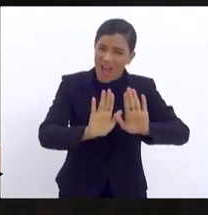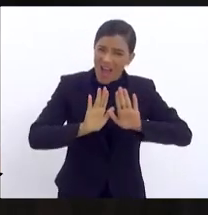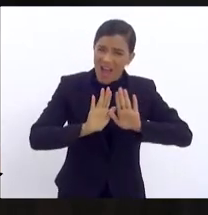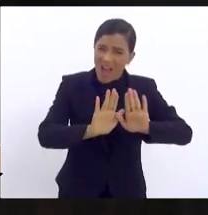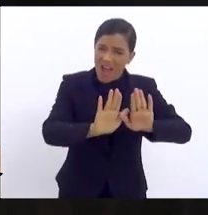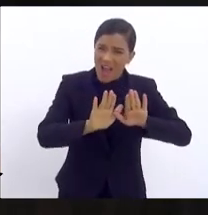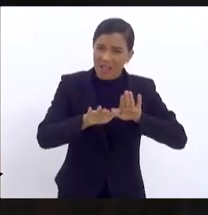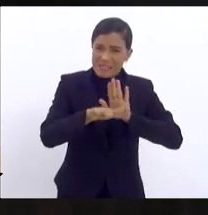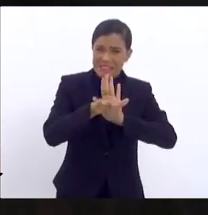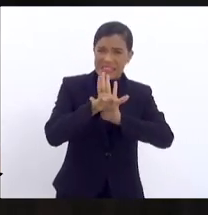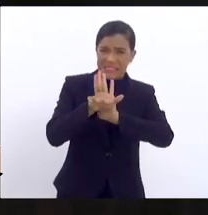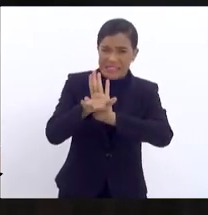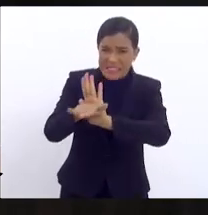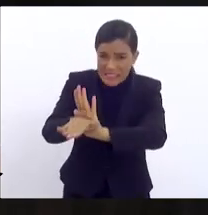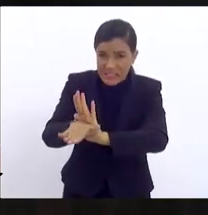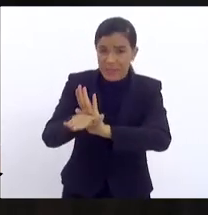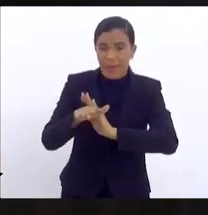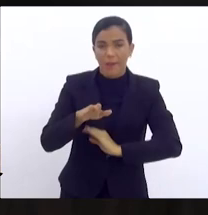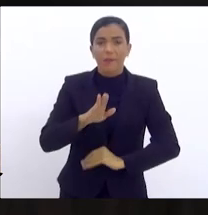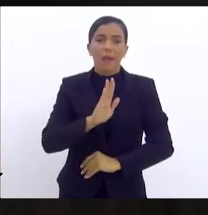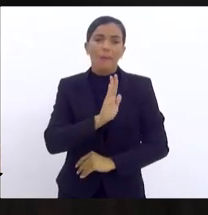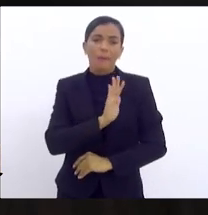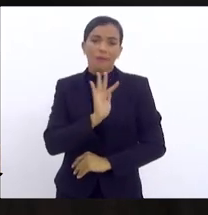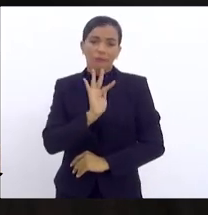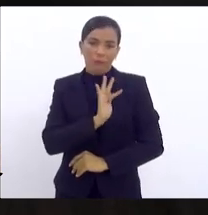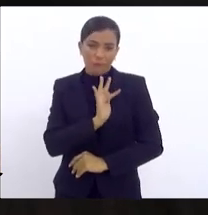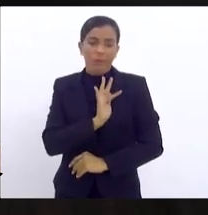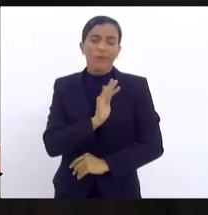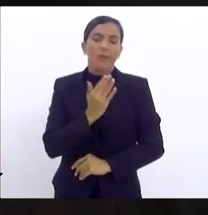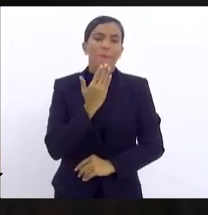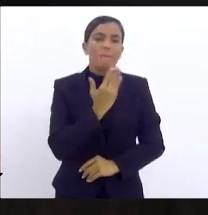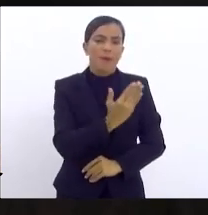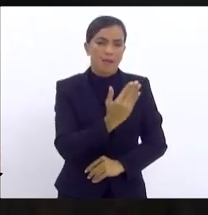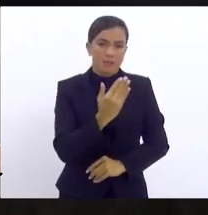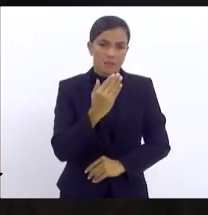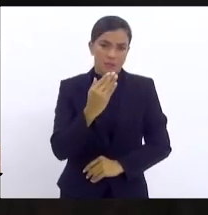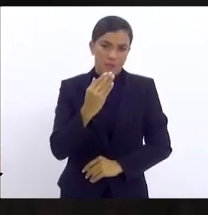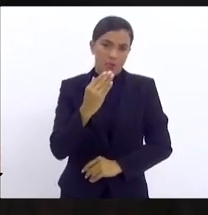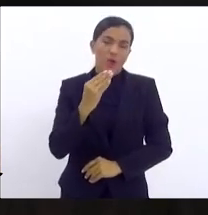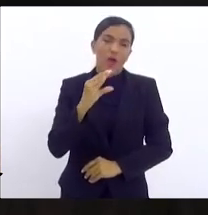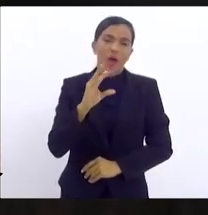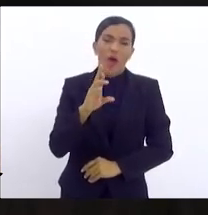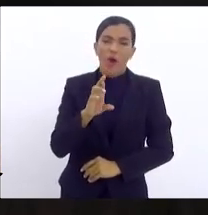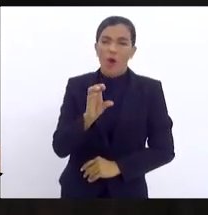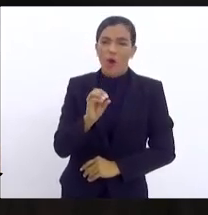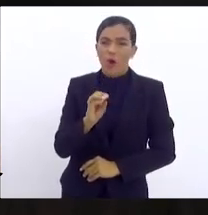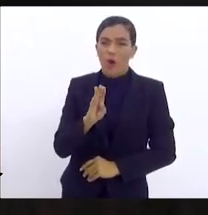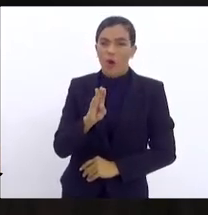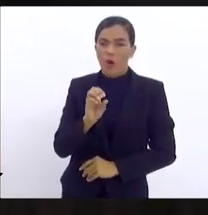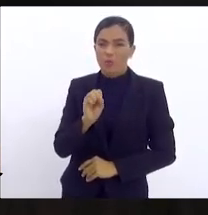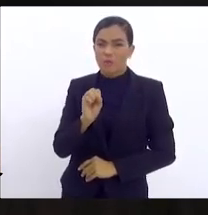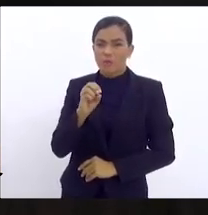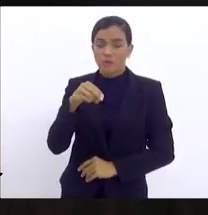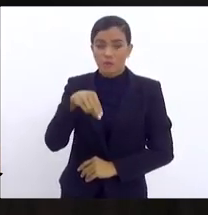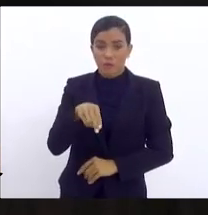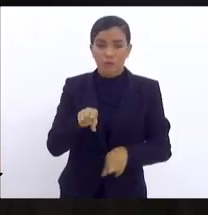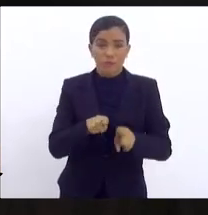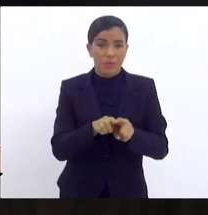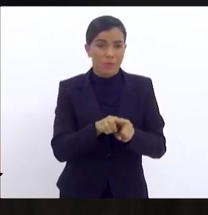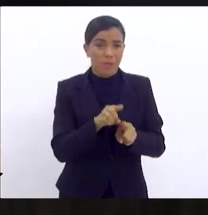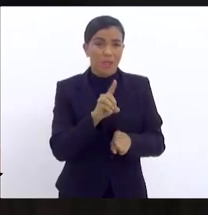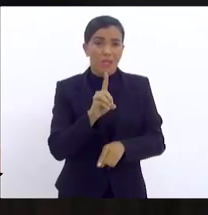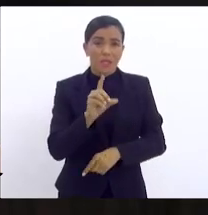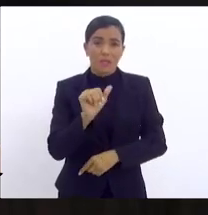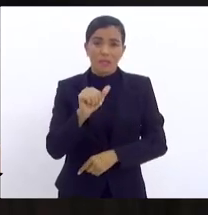mas abaixada Infelizmente hoje e aonde eu peço ao Coronel Robson que possa né e o Coronel Dantas que possa tá pedindo